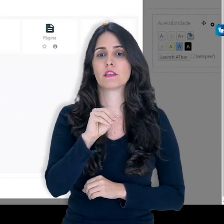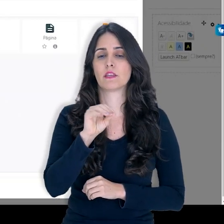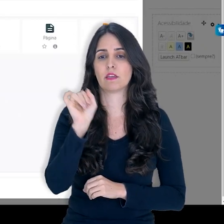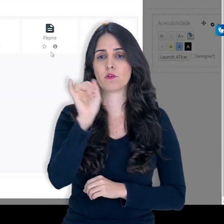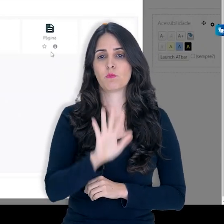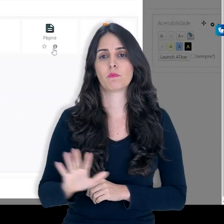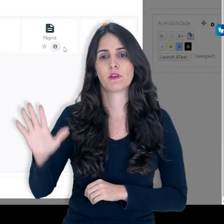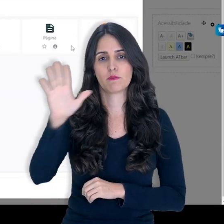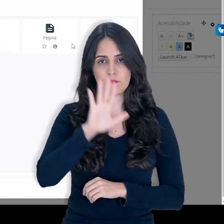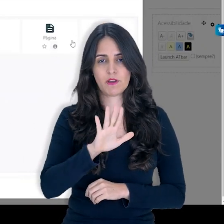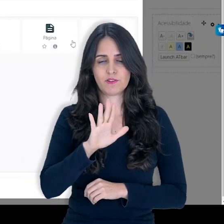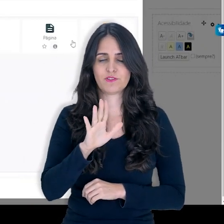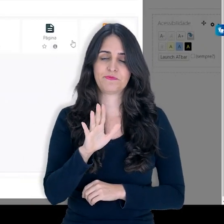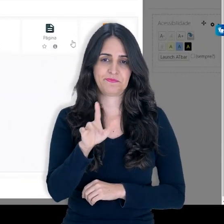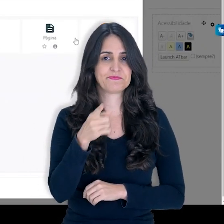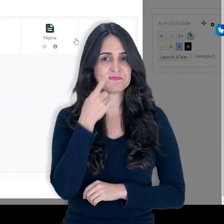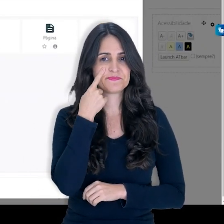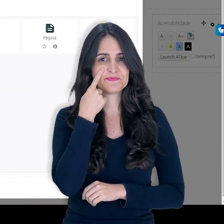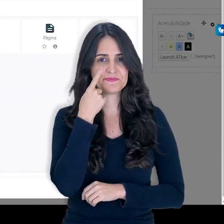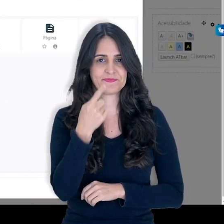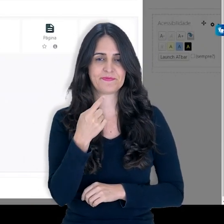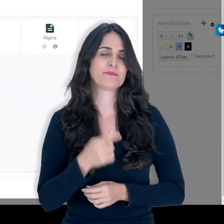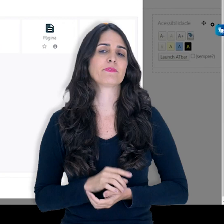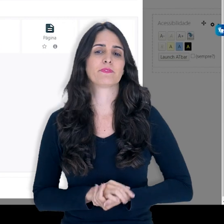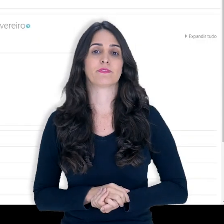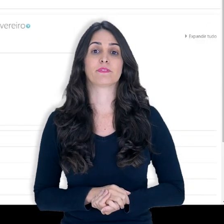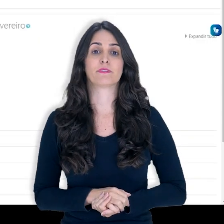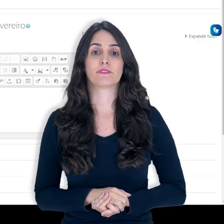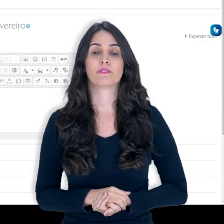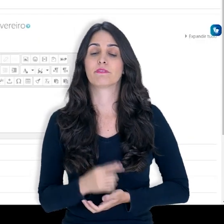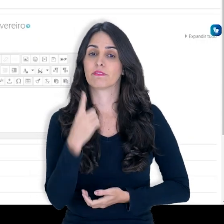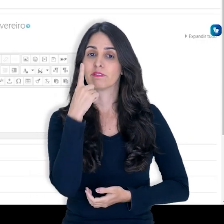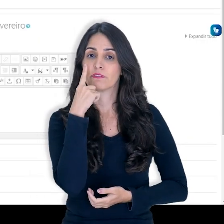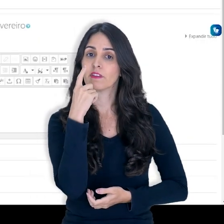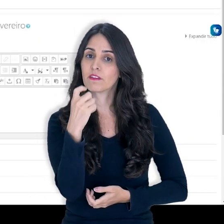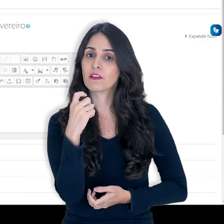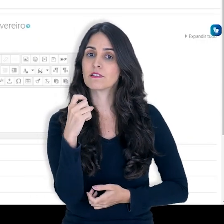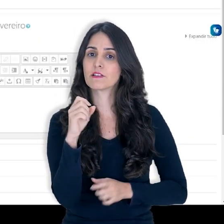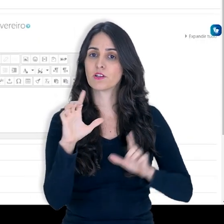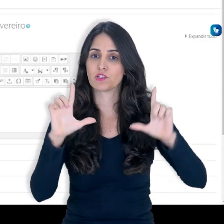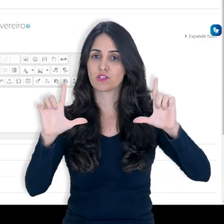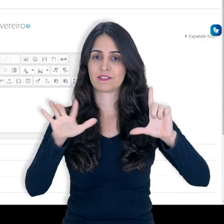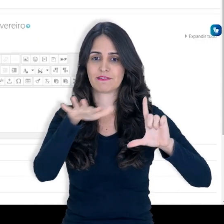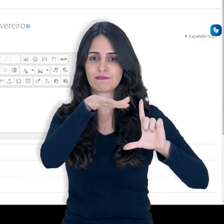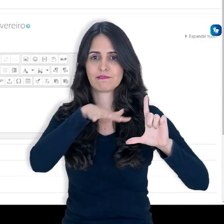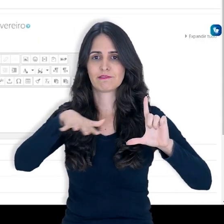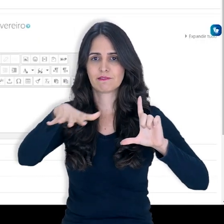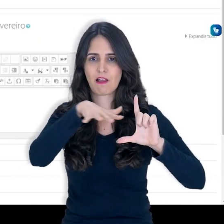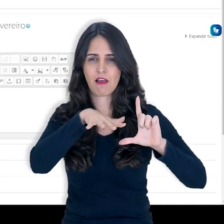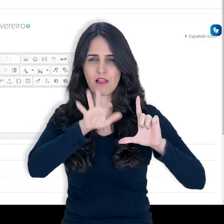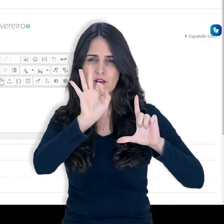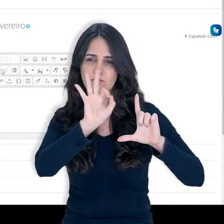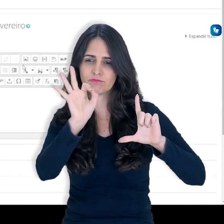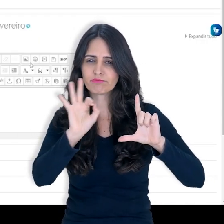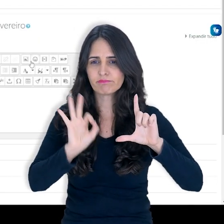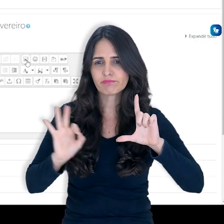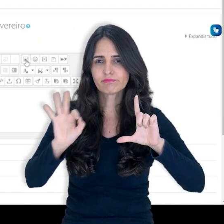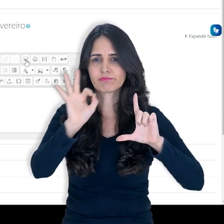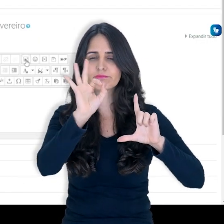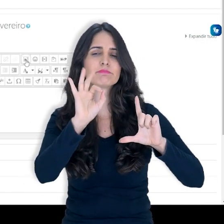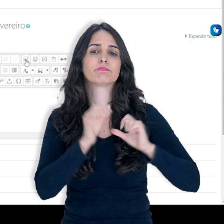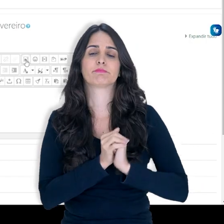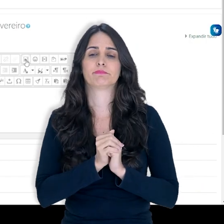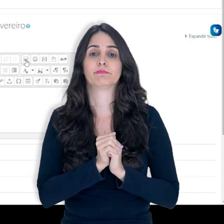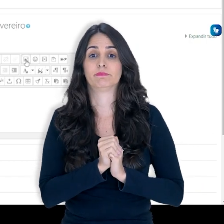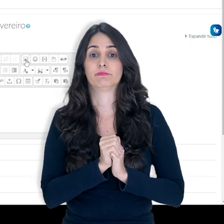por exemplo, um separador, que é muito interessante para organizarmos a nossa sala. Nesse caso, eu vou